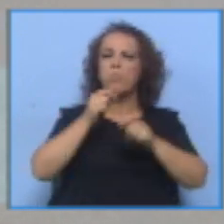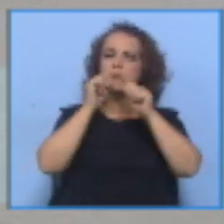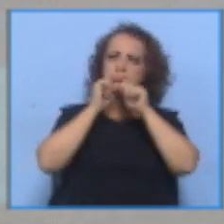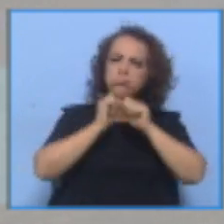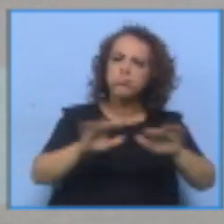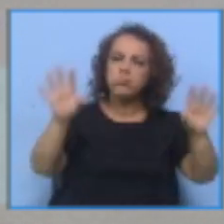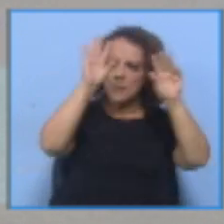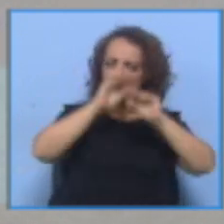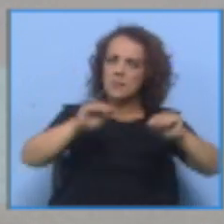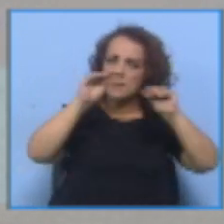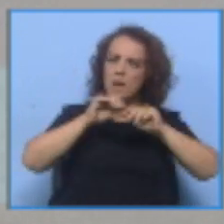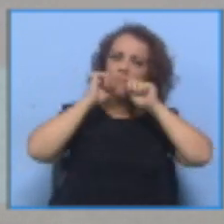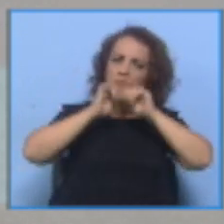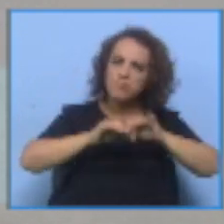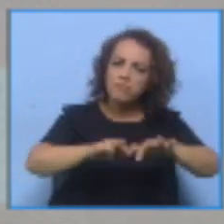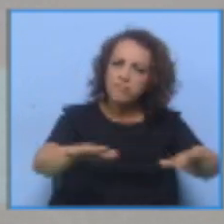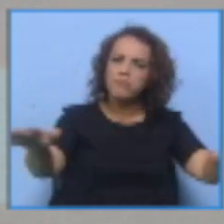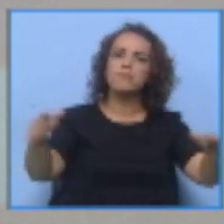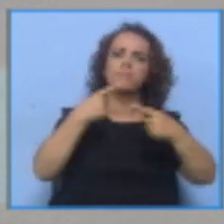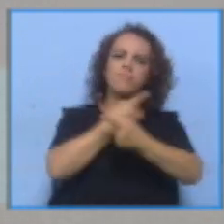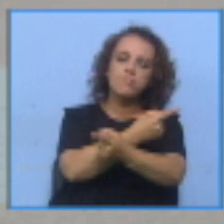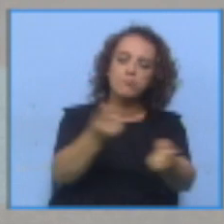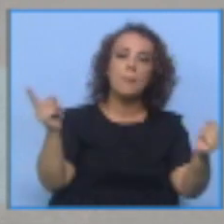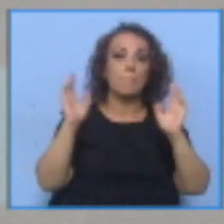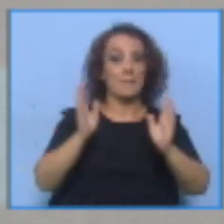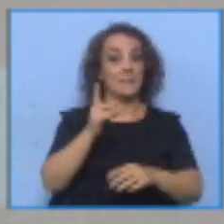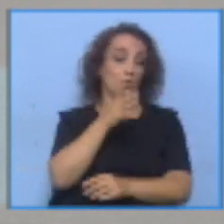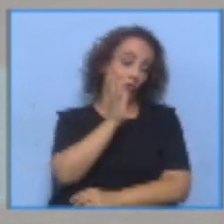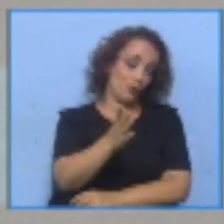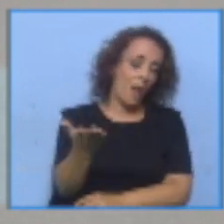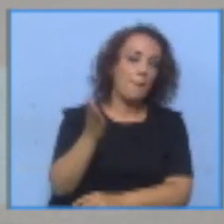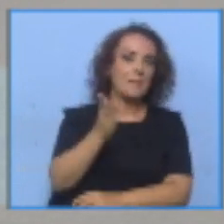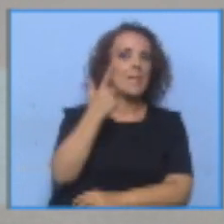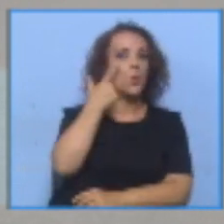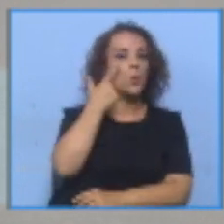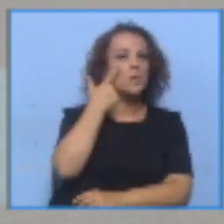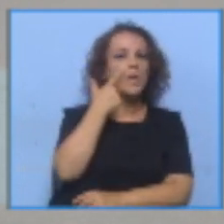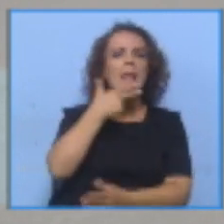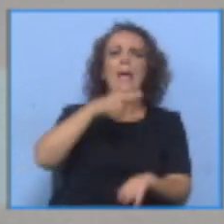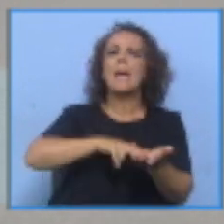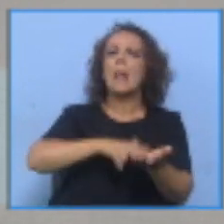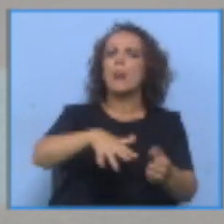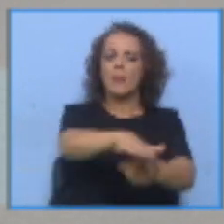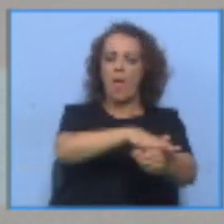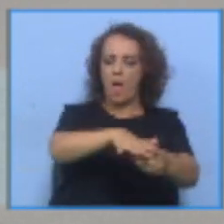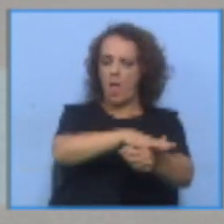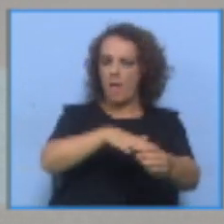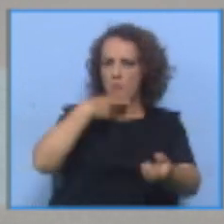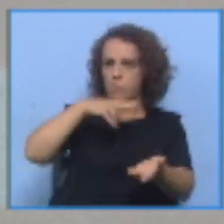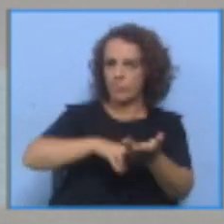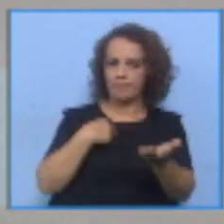tem conhecer a realidade, como eu já disse, que estamos ali a evangelizar,